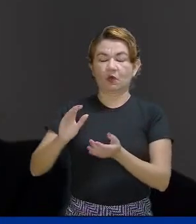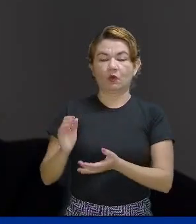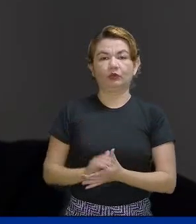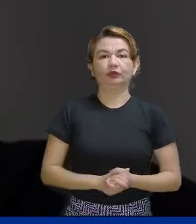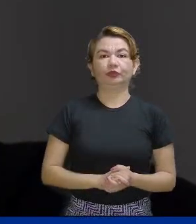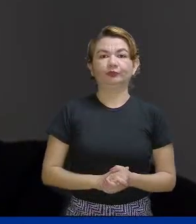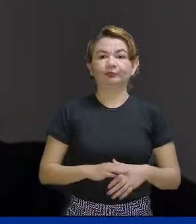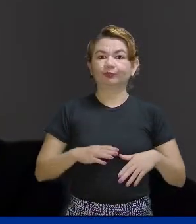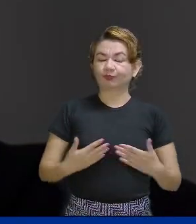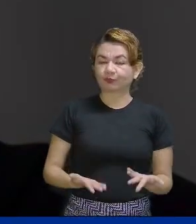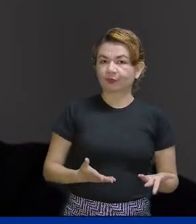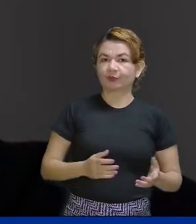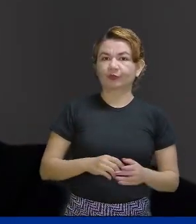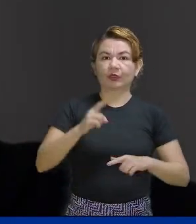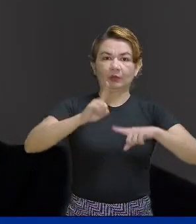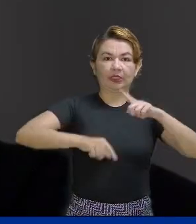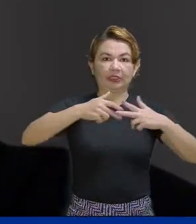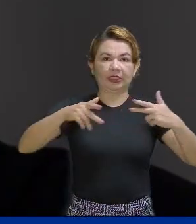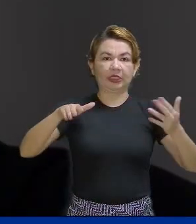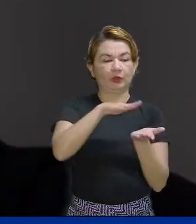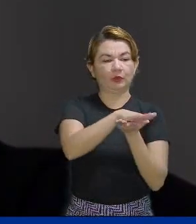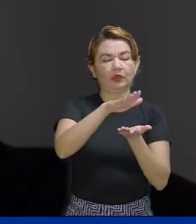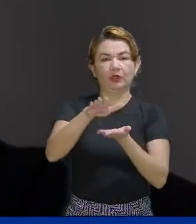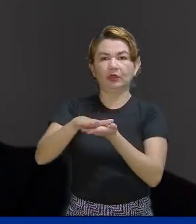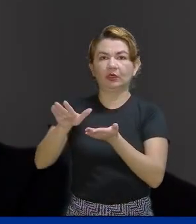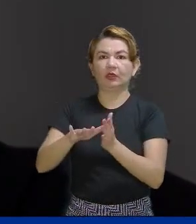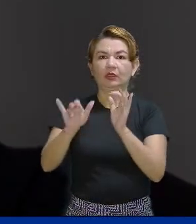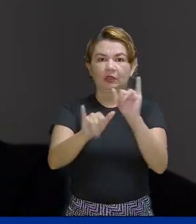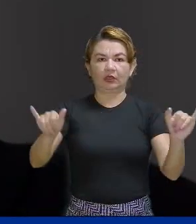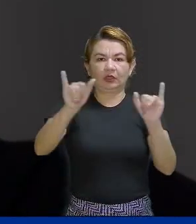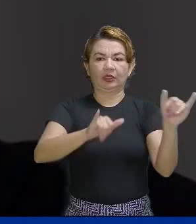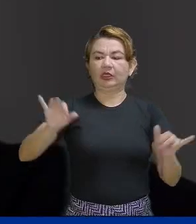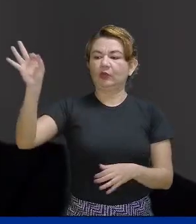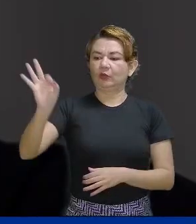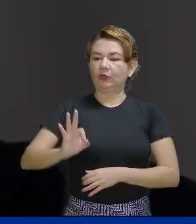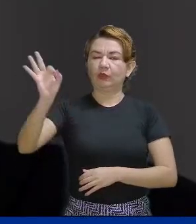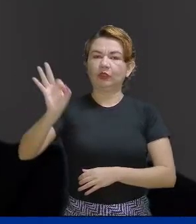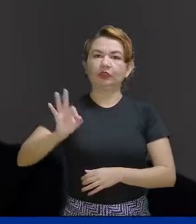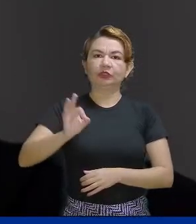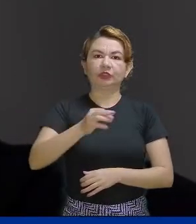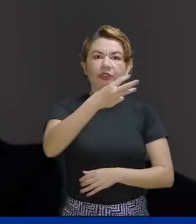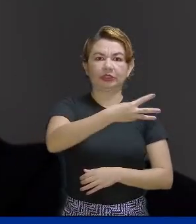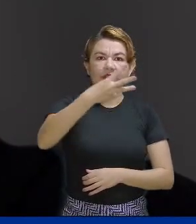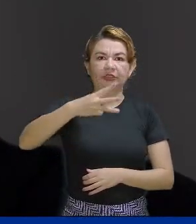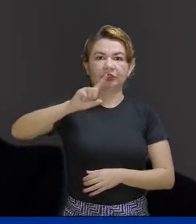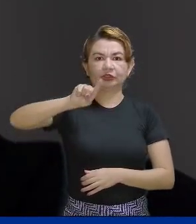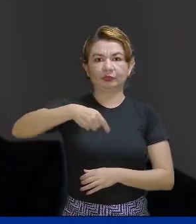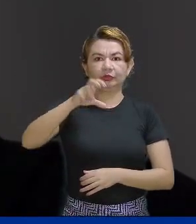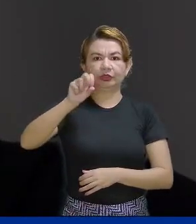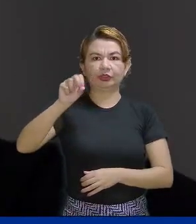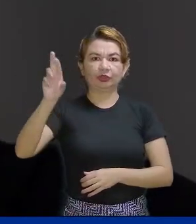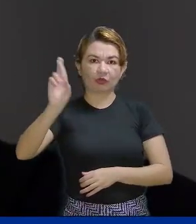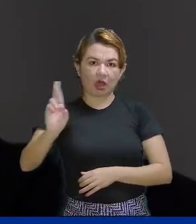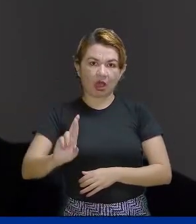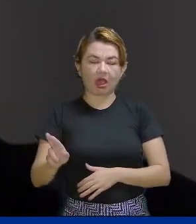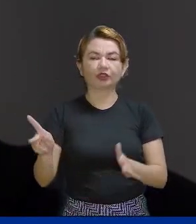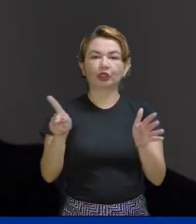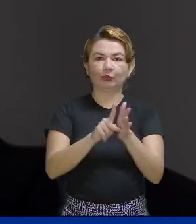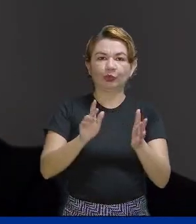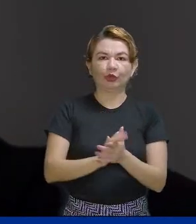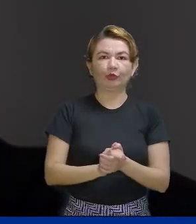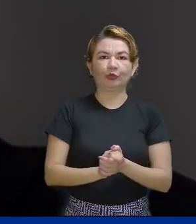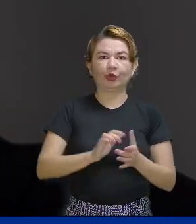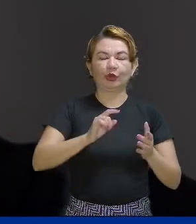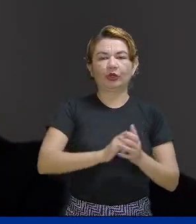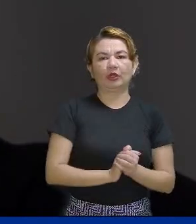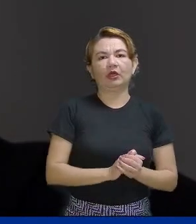significativos para custeio de materiais publicitários a campanhas proporcionais, no valor de R$ 33.500, pertencentes a